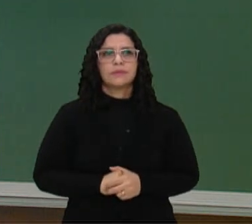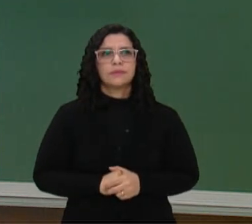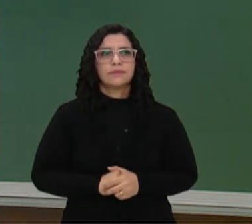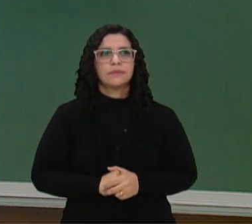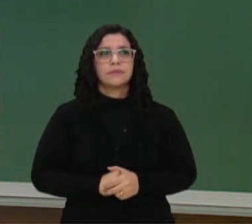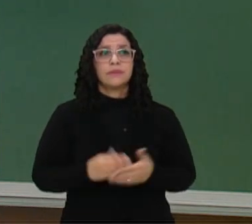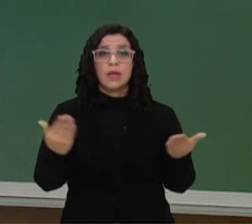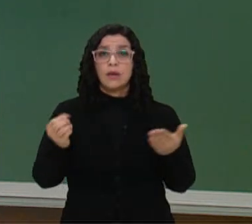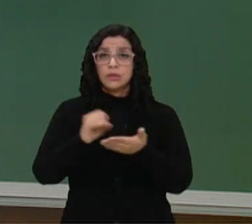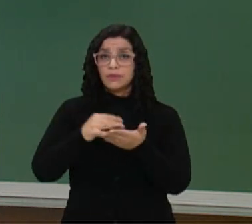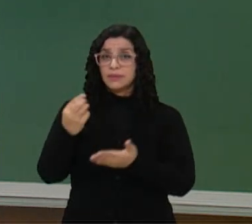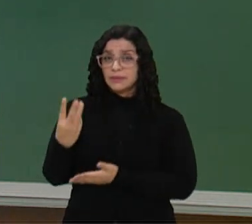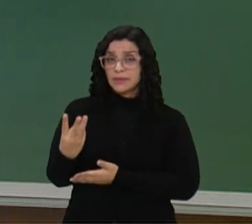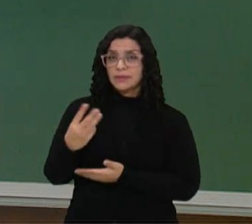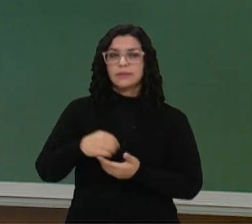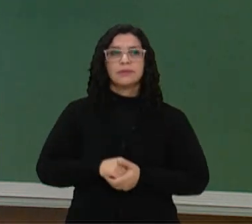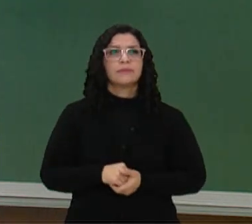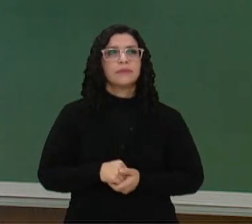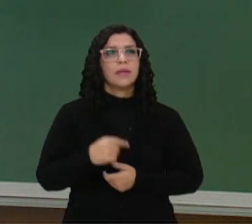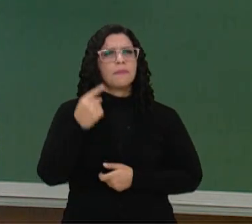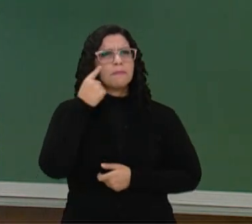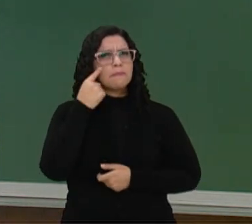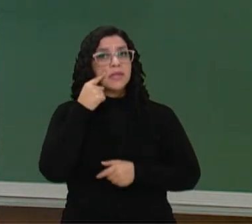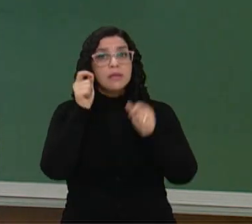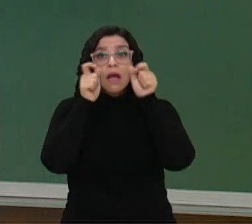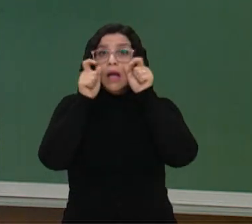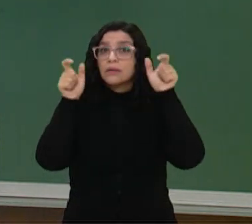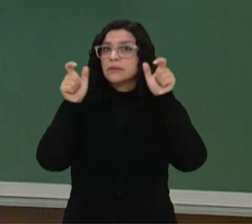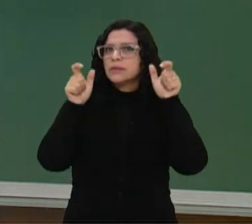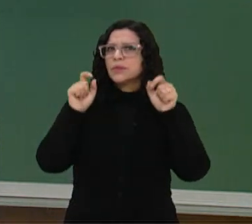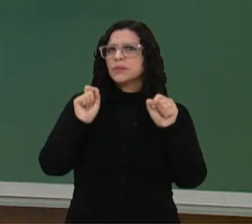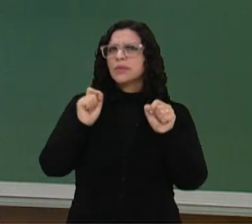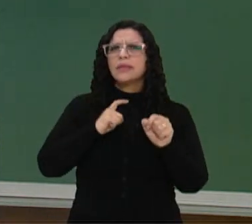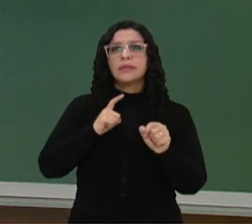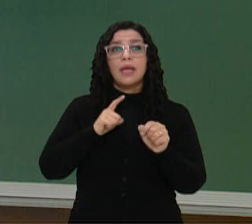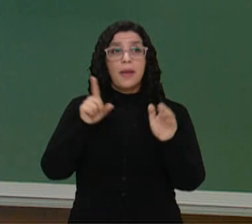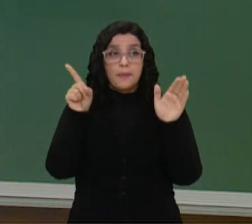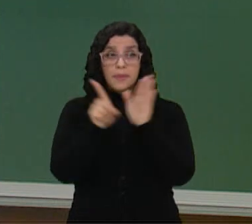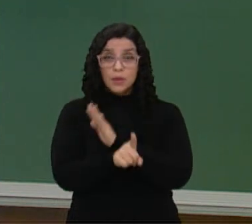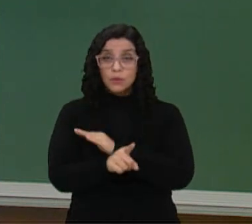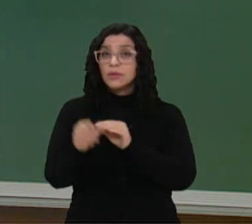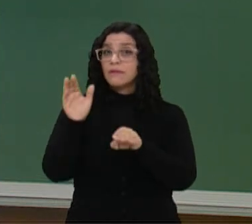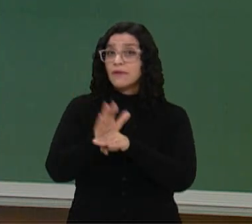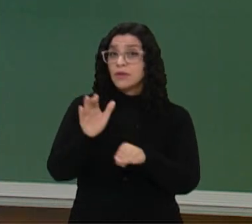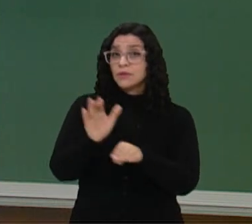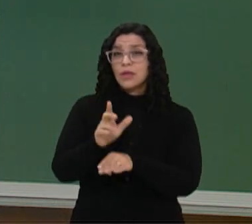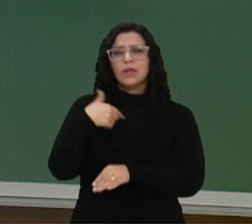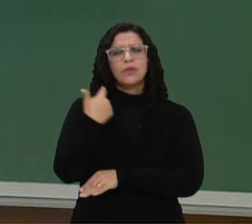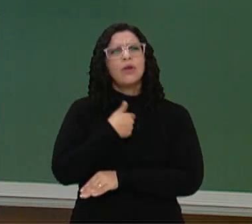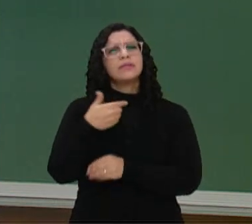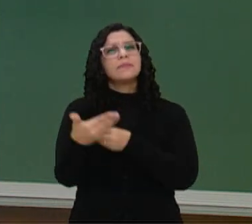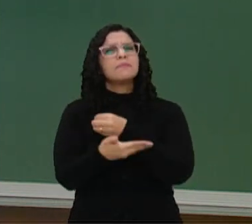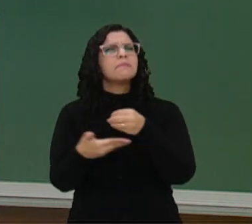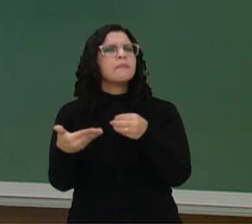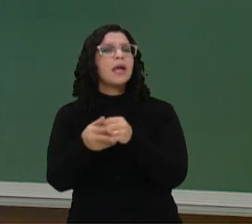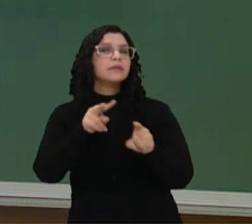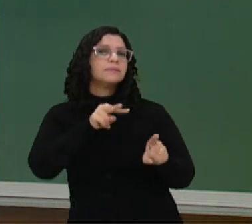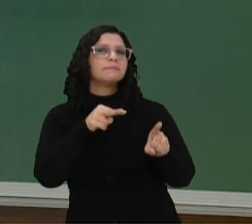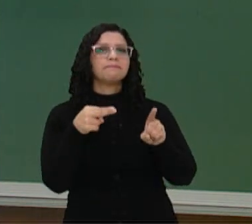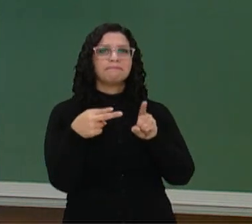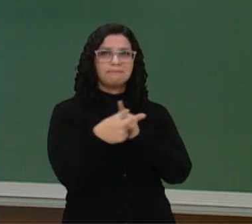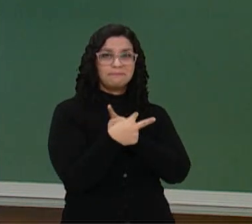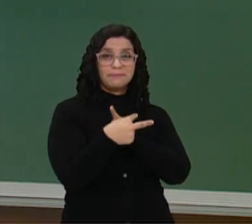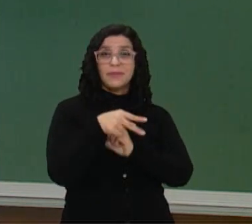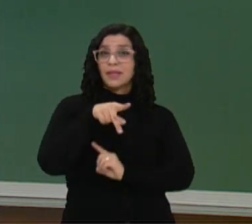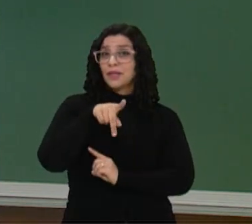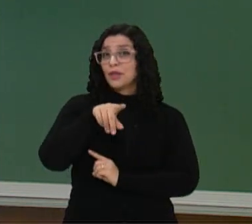carta. Exercício de número 3, preste bem atenção também, é uma questão que ajuda muito para embasar o ponto de vista